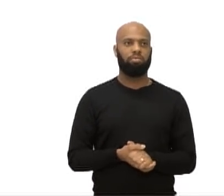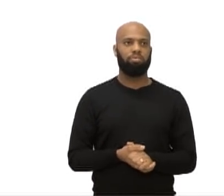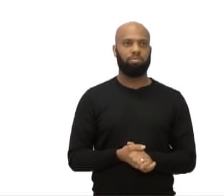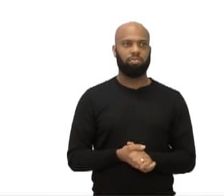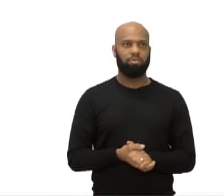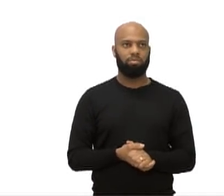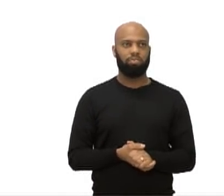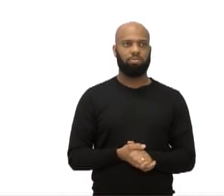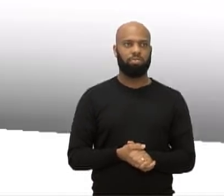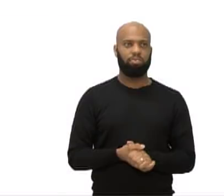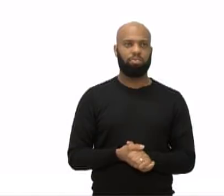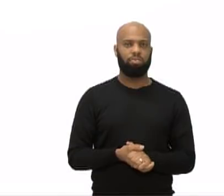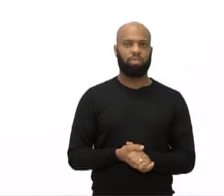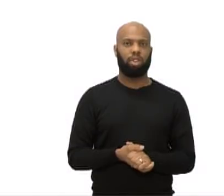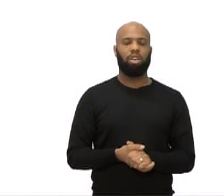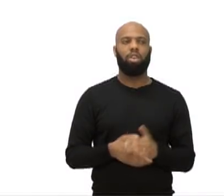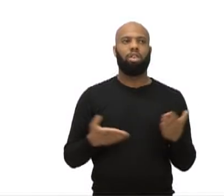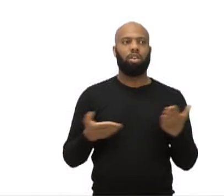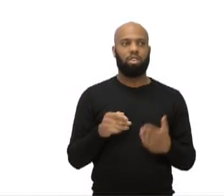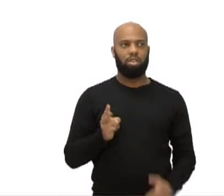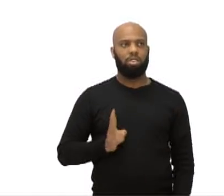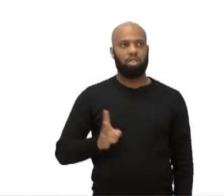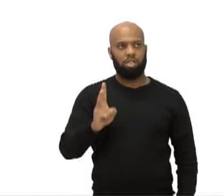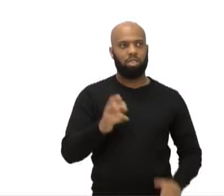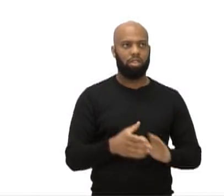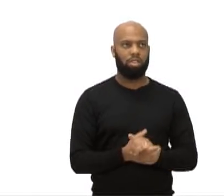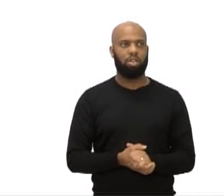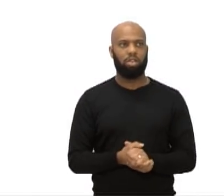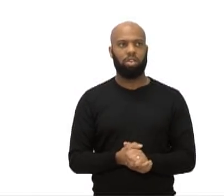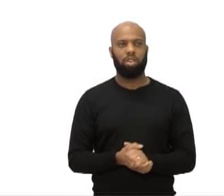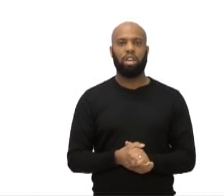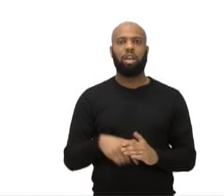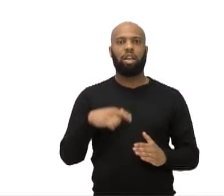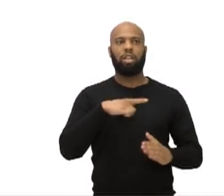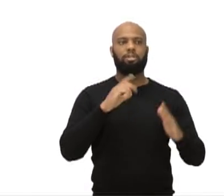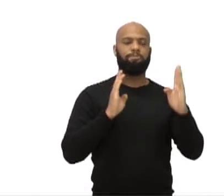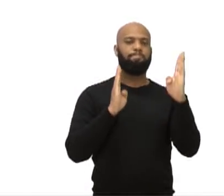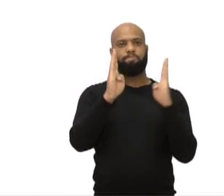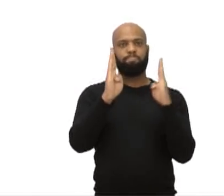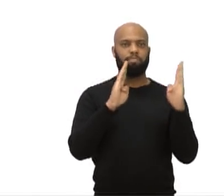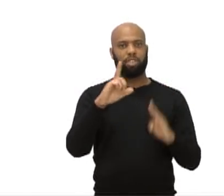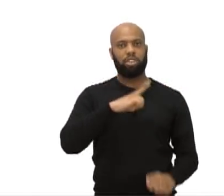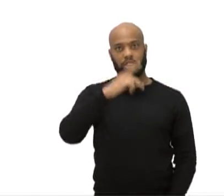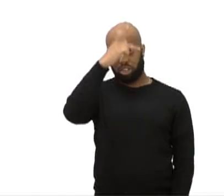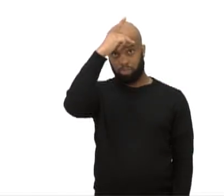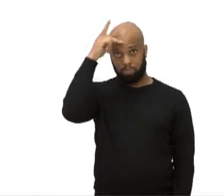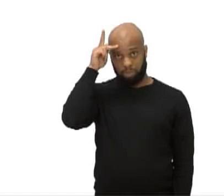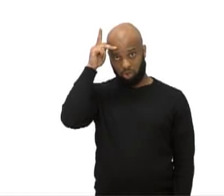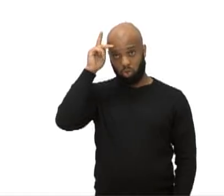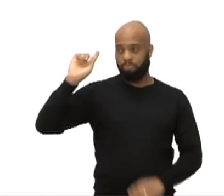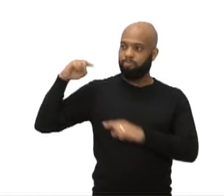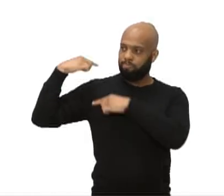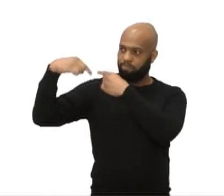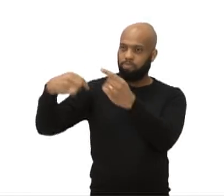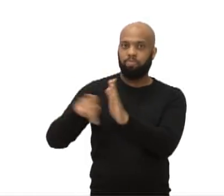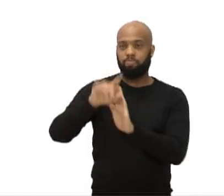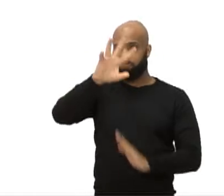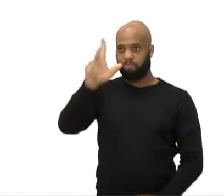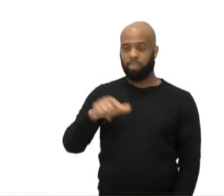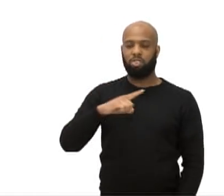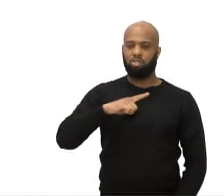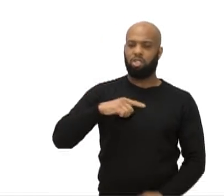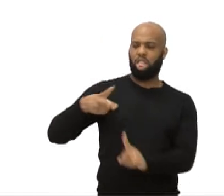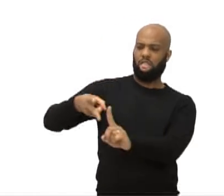E, em frente, no período, os afrodescendentes eram explorados pelo